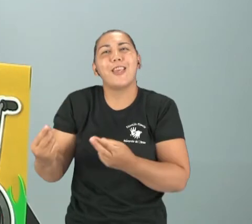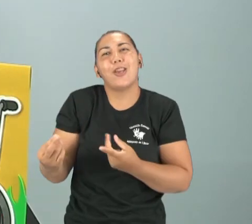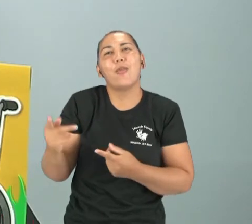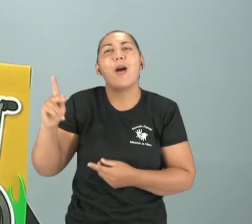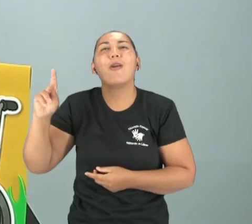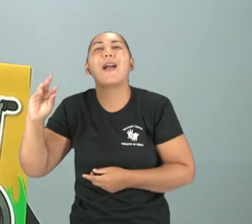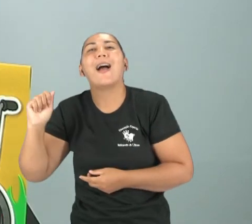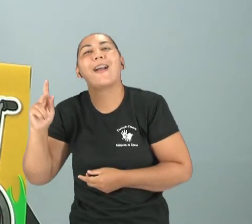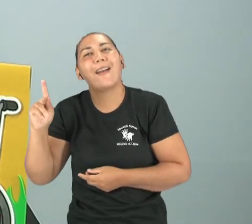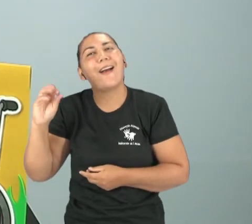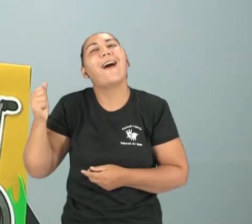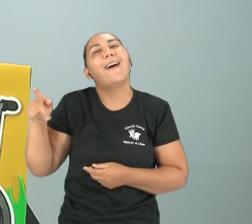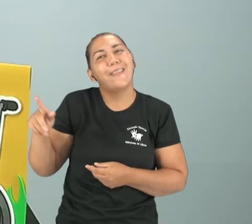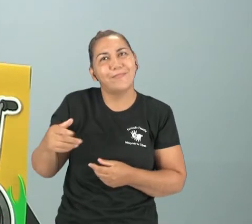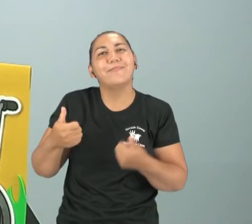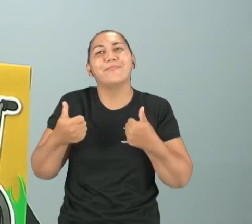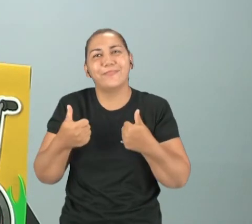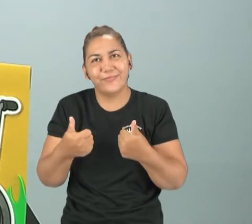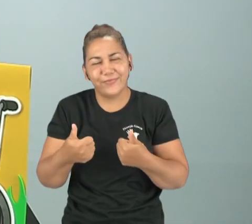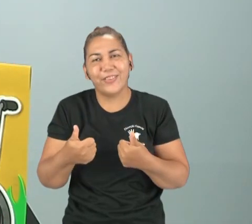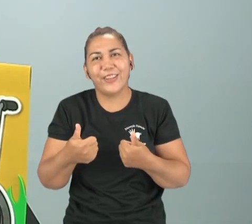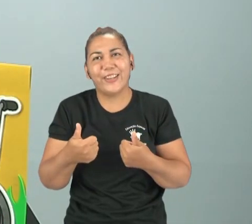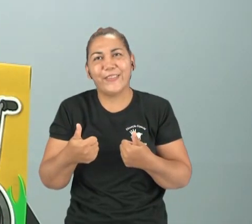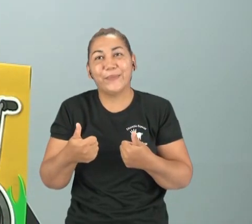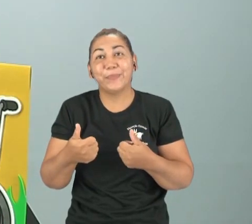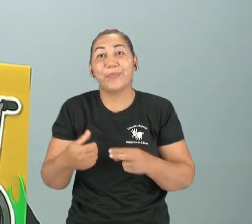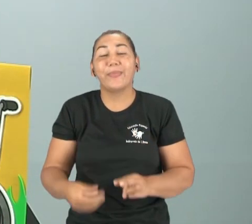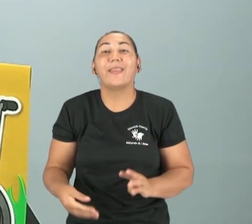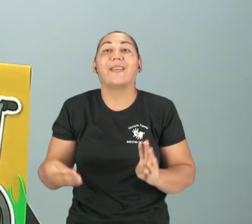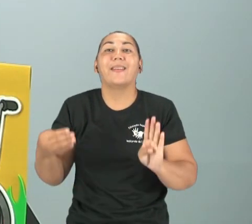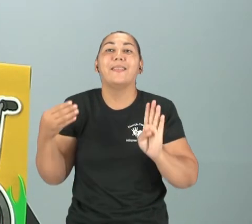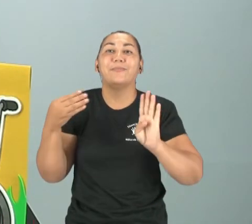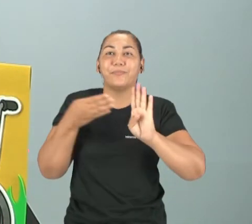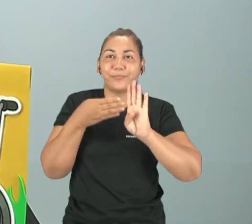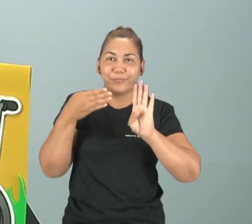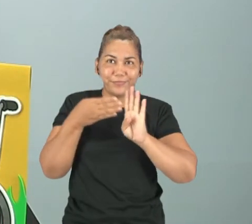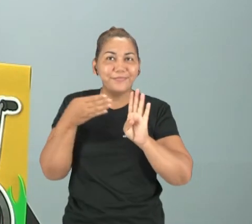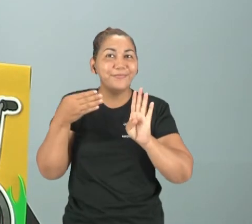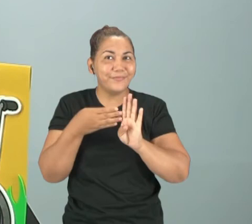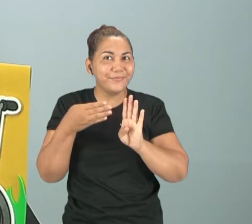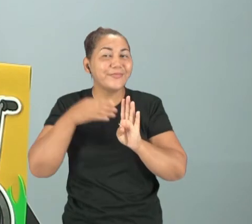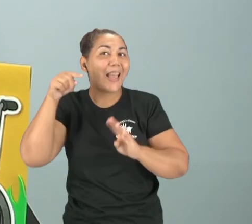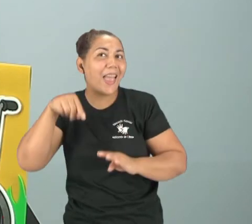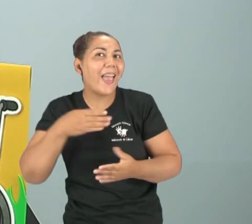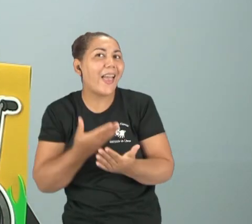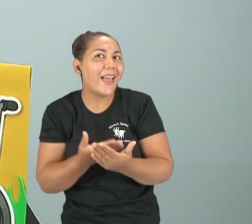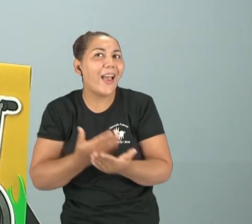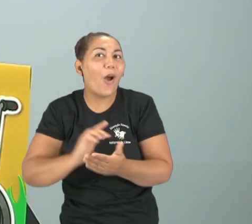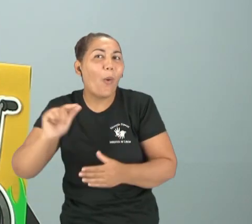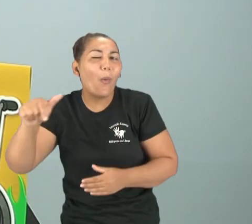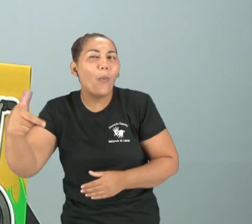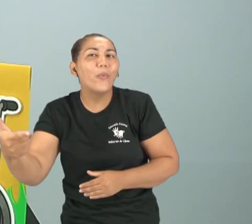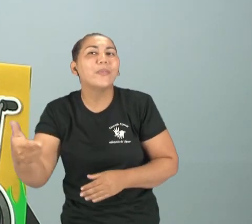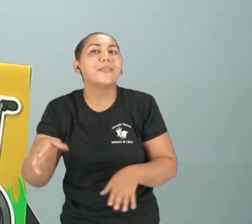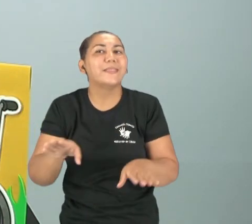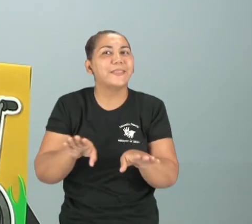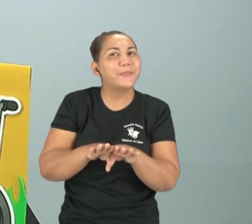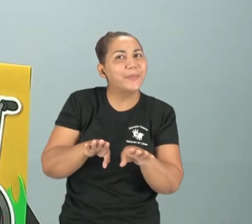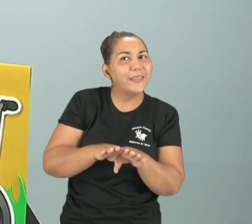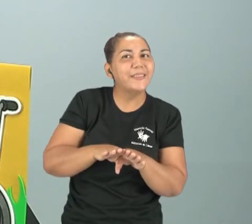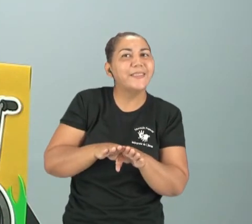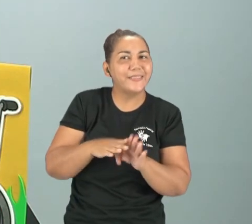bom. Tudo bem, queridos? E para acessar essa e outras aulas, não deixe de acessar lá a